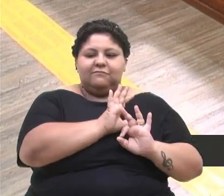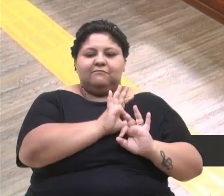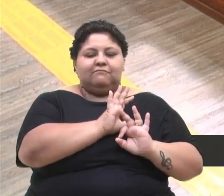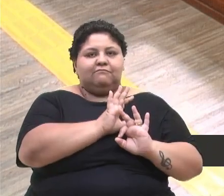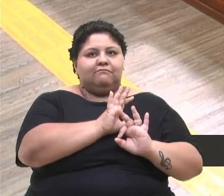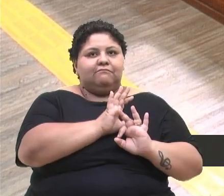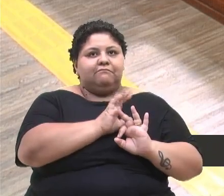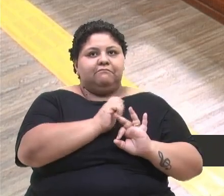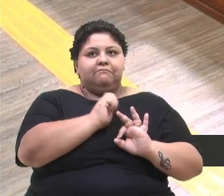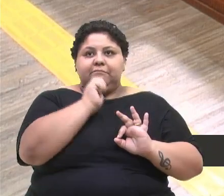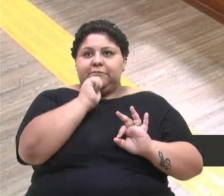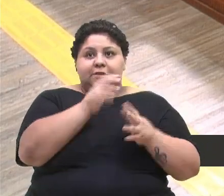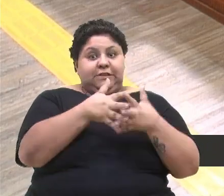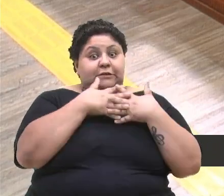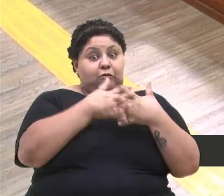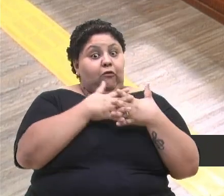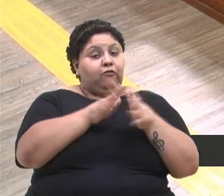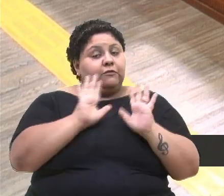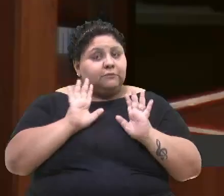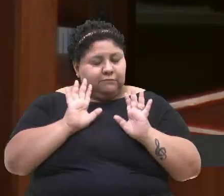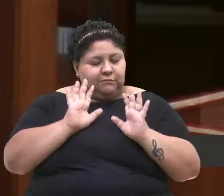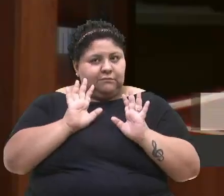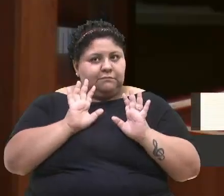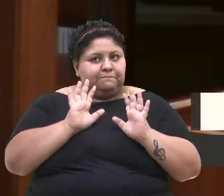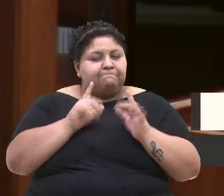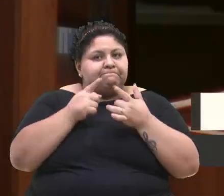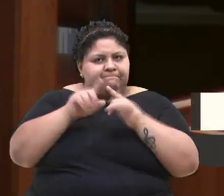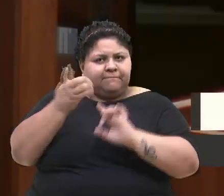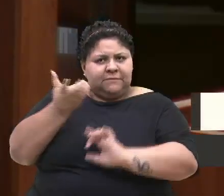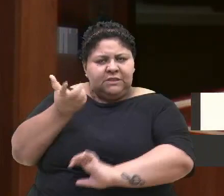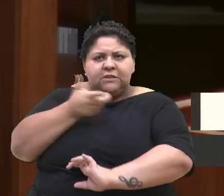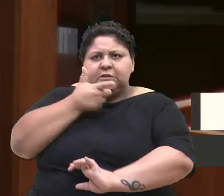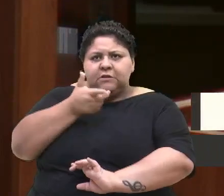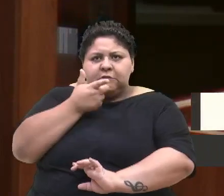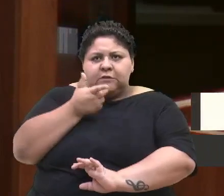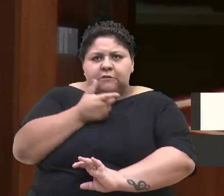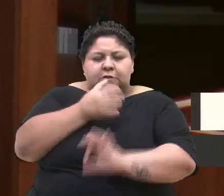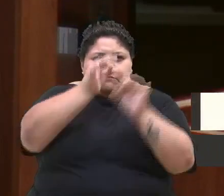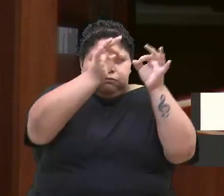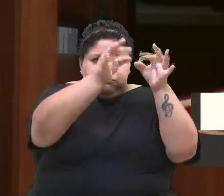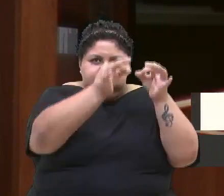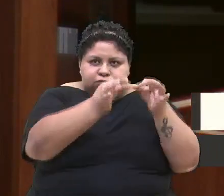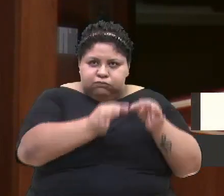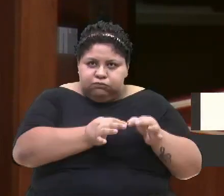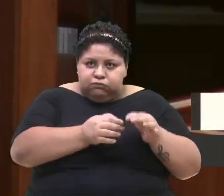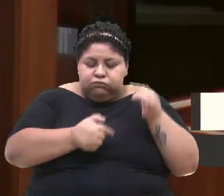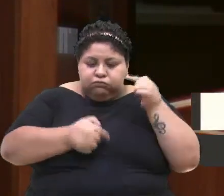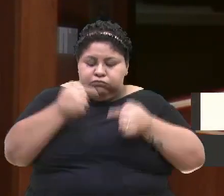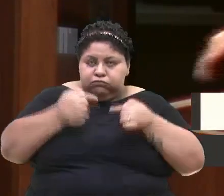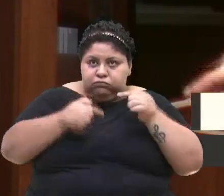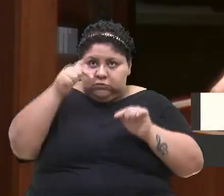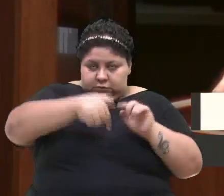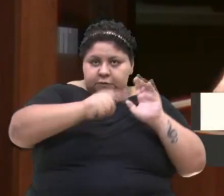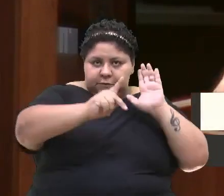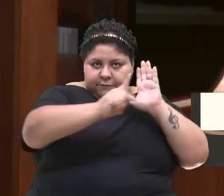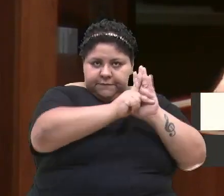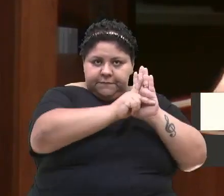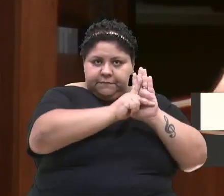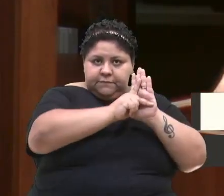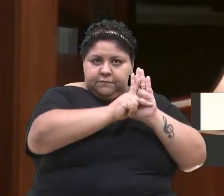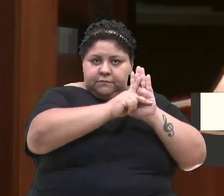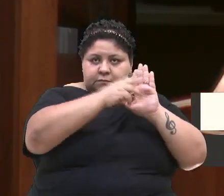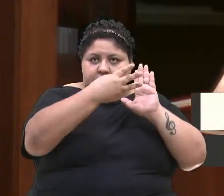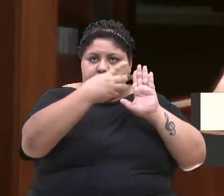o trem passa. Mas eu só quero fazer uma ponderação para a discussão desse projeto 31